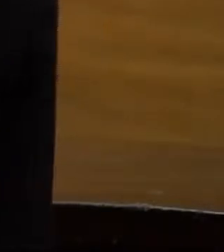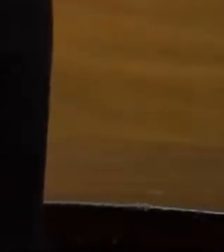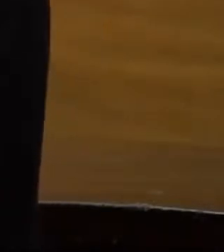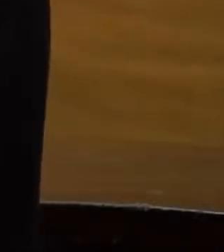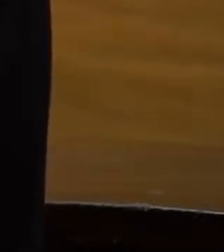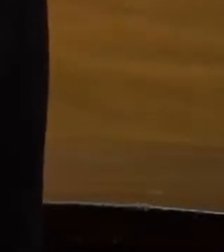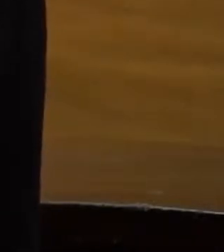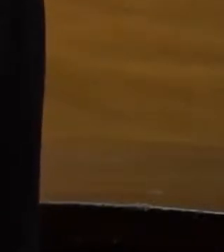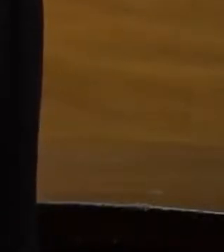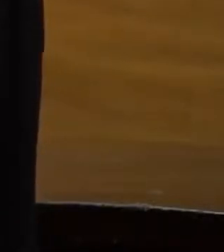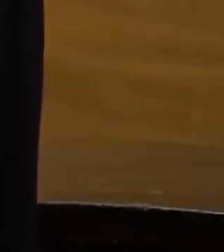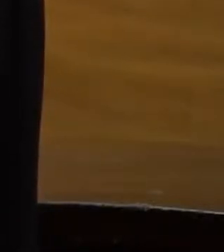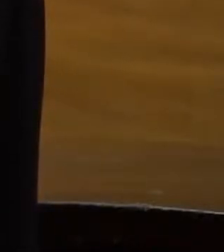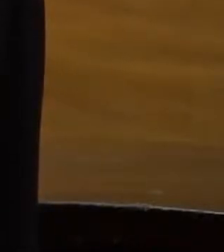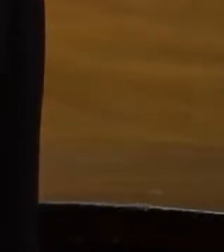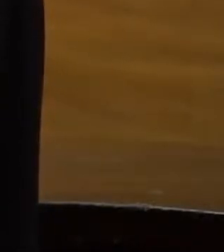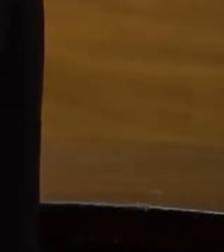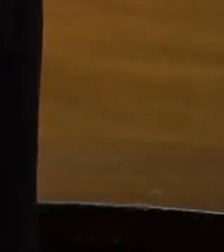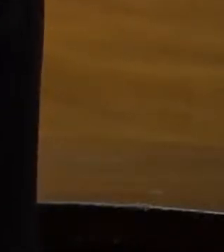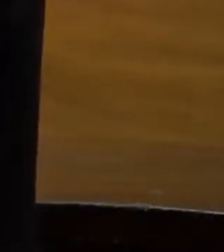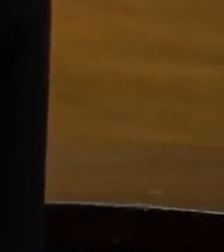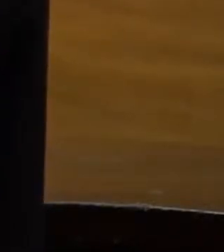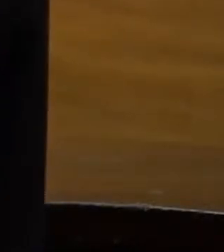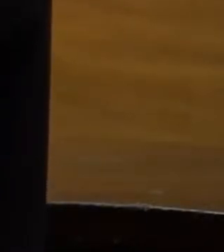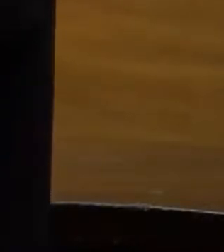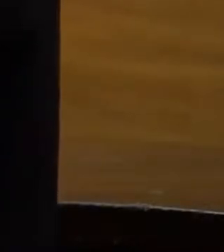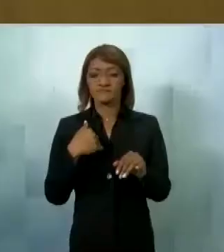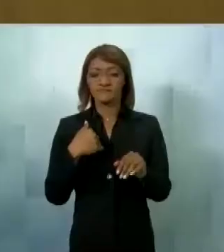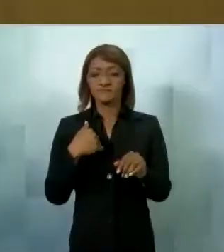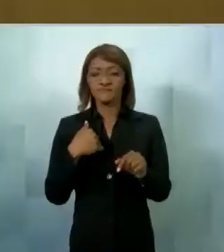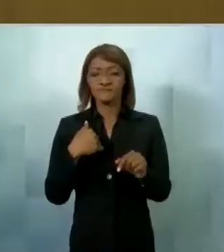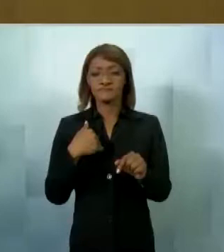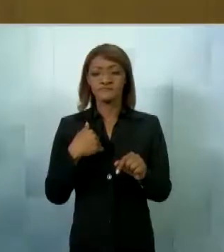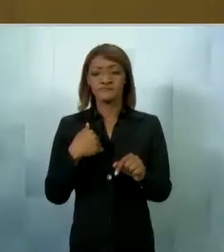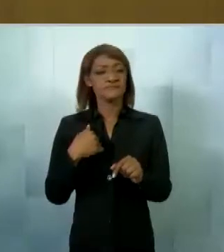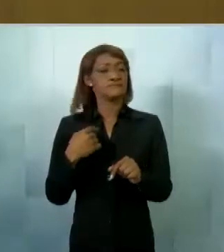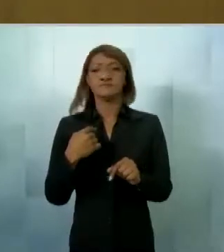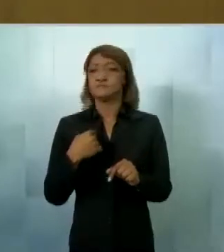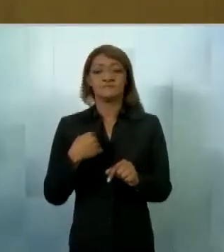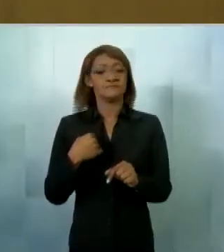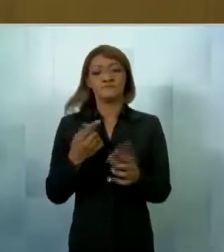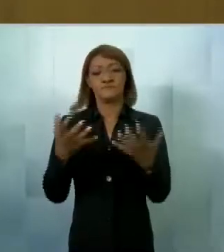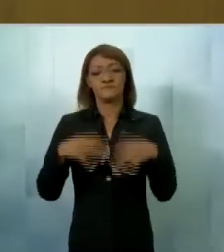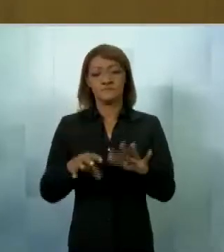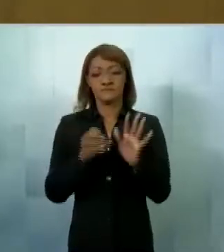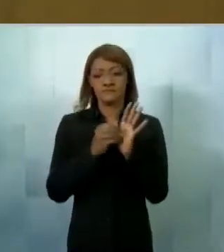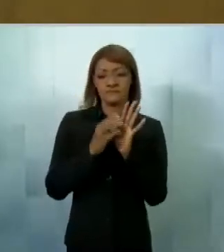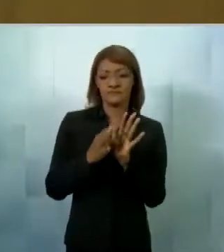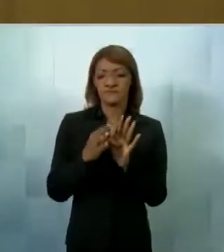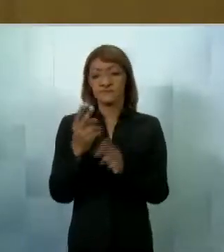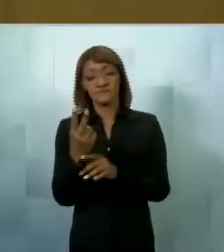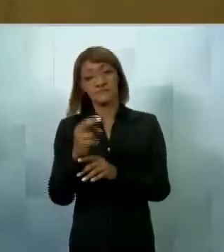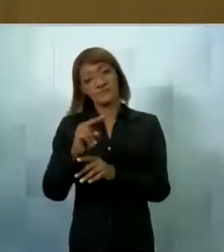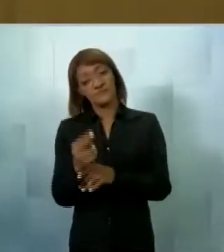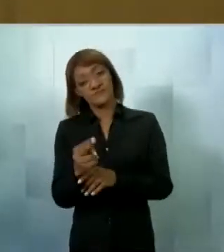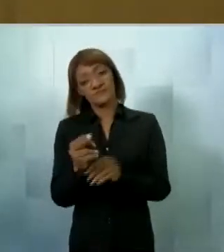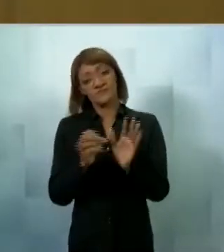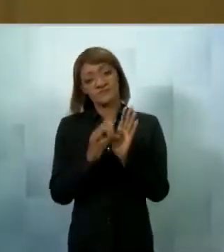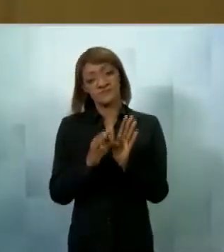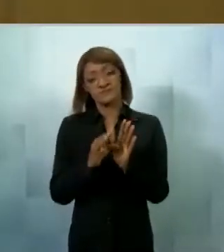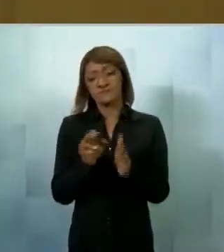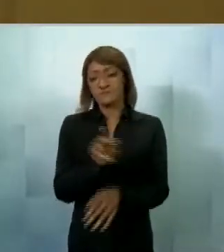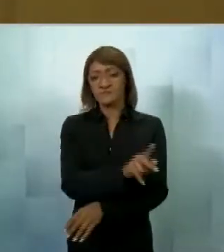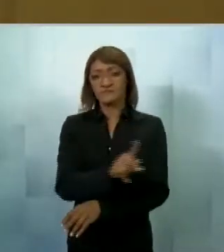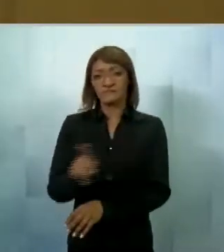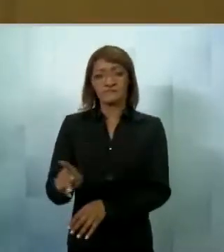federais e senadores de que a situação foi premeditada, que tinha como foco desviar a atenção do governo federal, que